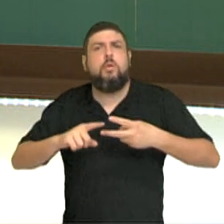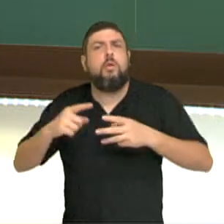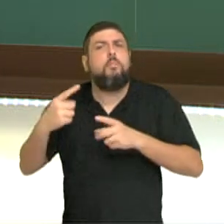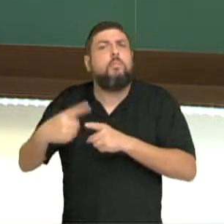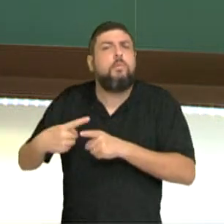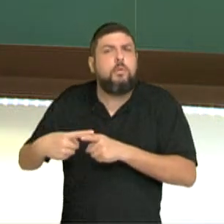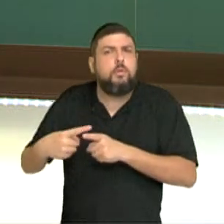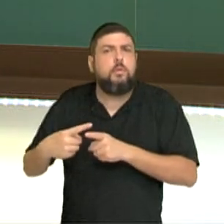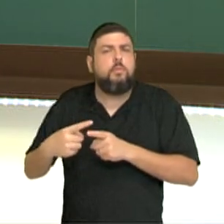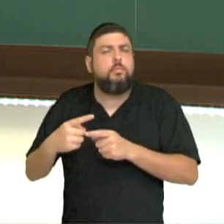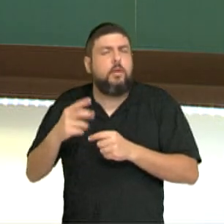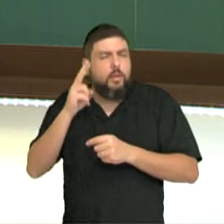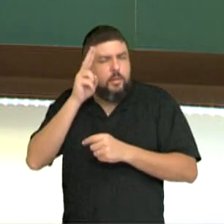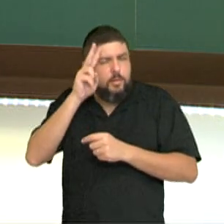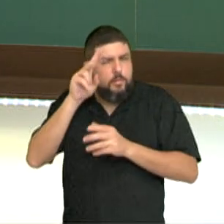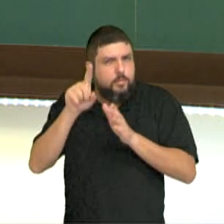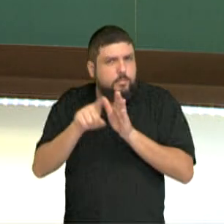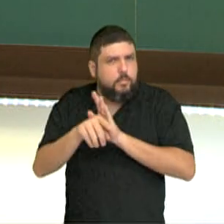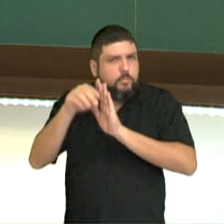Enfim, tá bom?